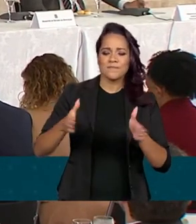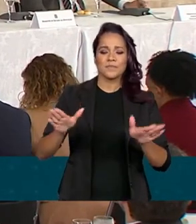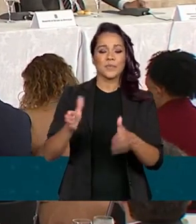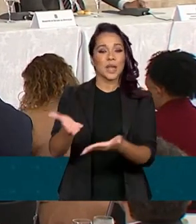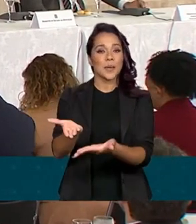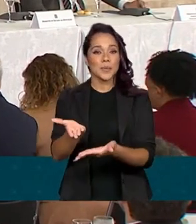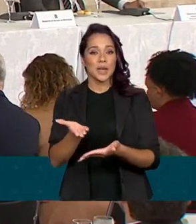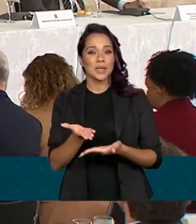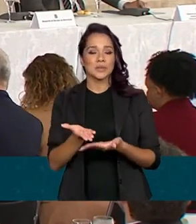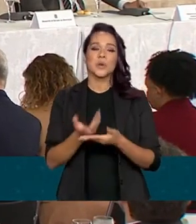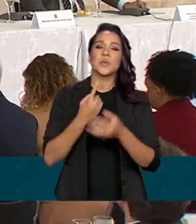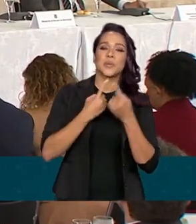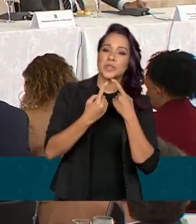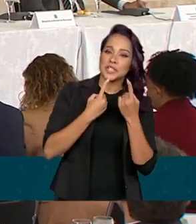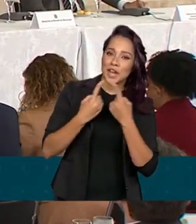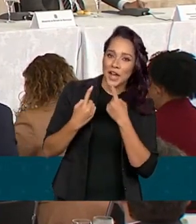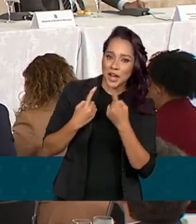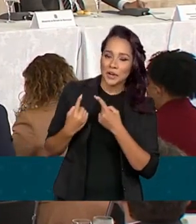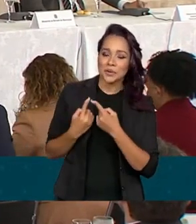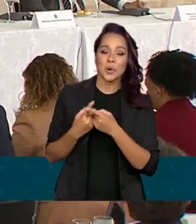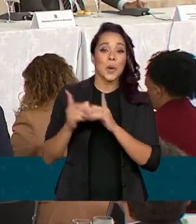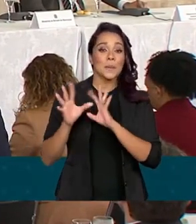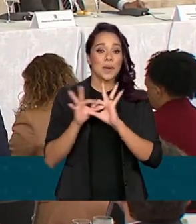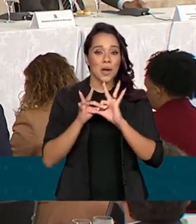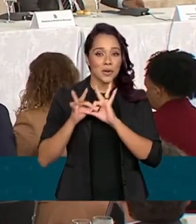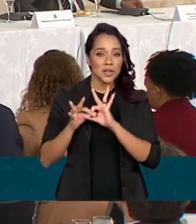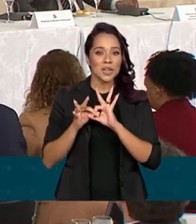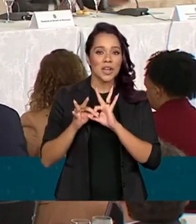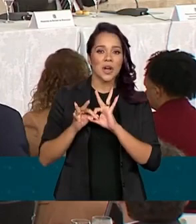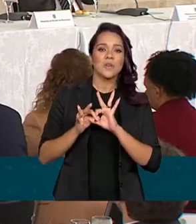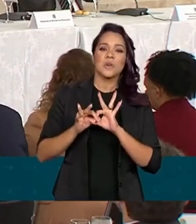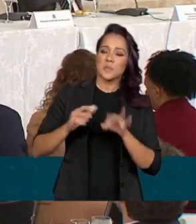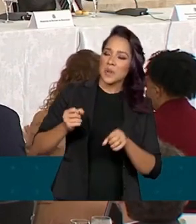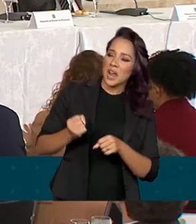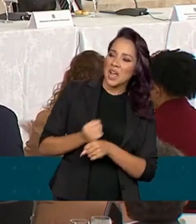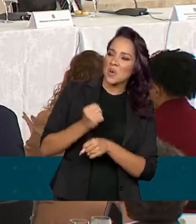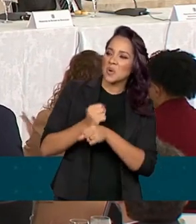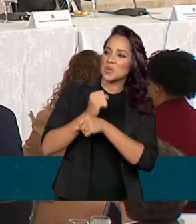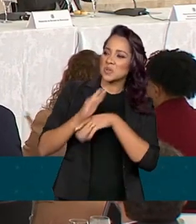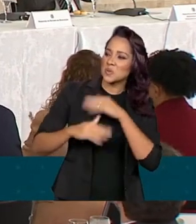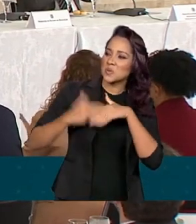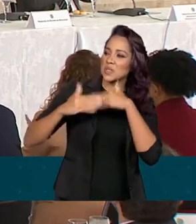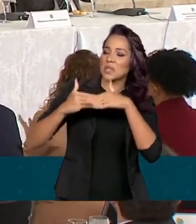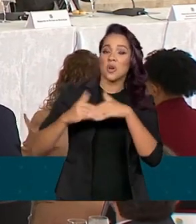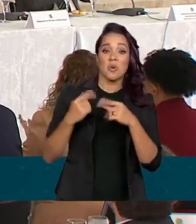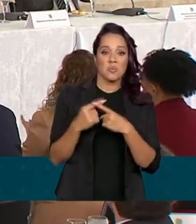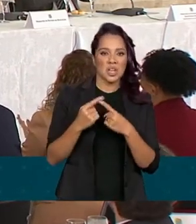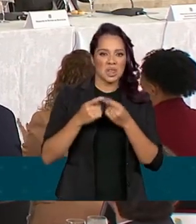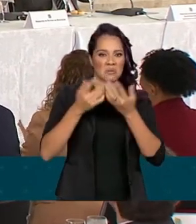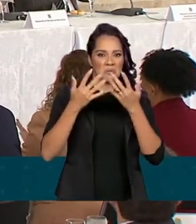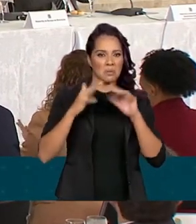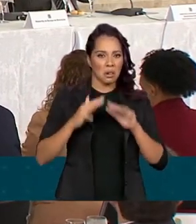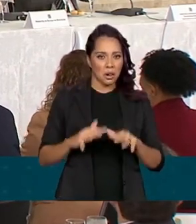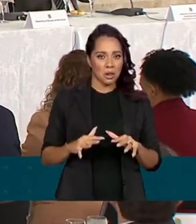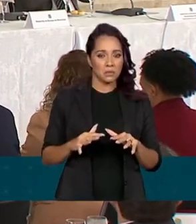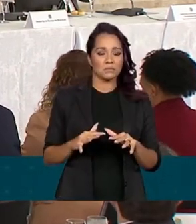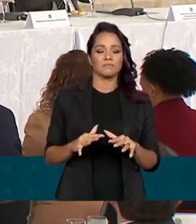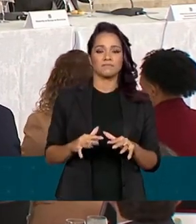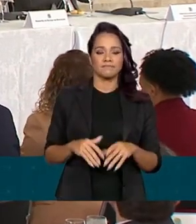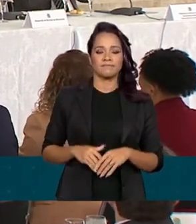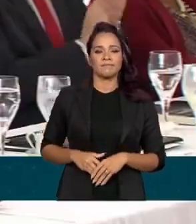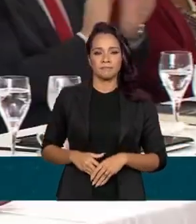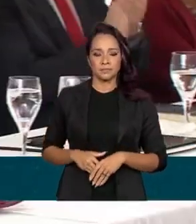abertas para o diálogo, para a união, para a reconstrução, porque houve um desmonte.